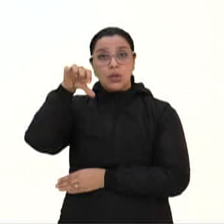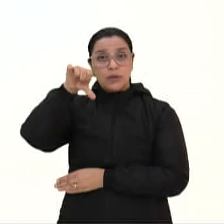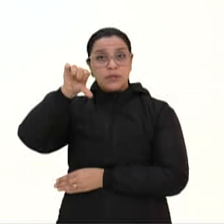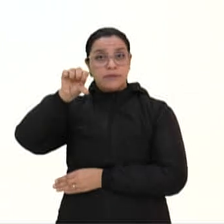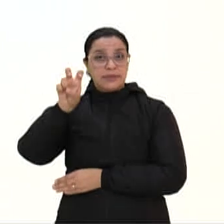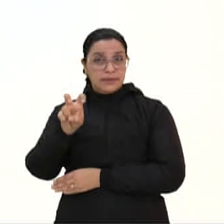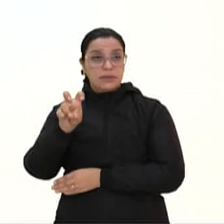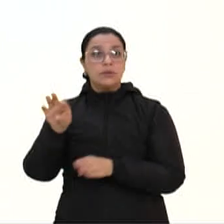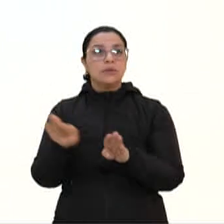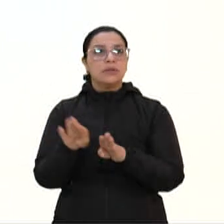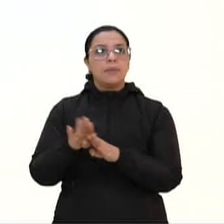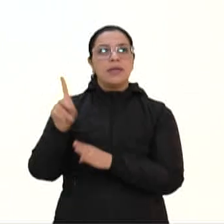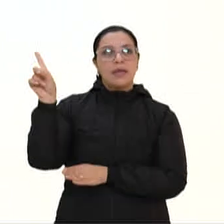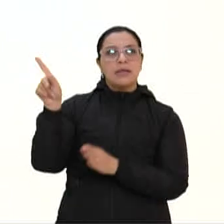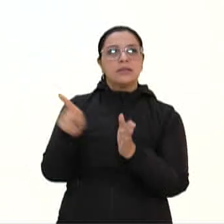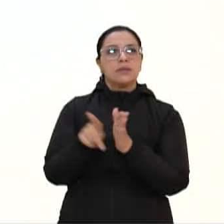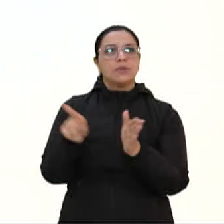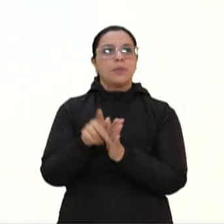1995, e Estas, em